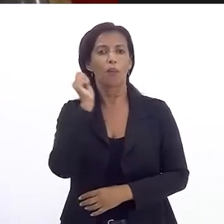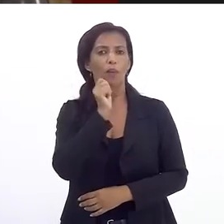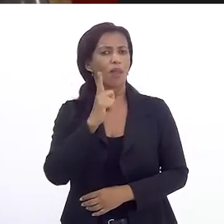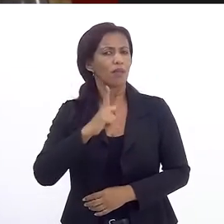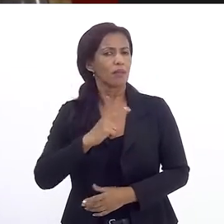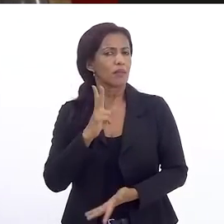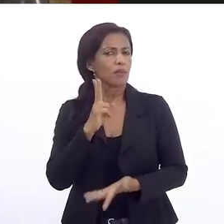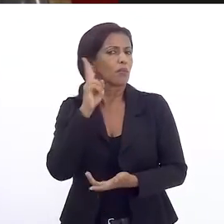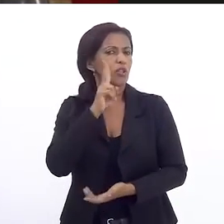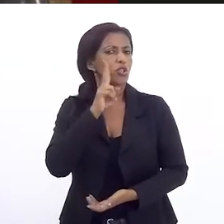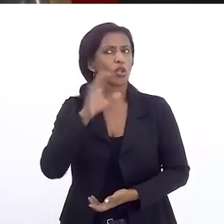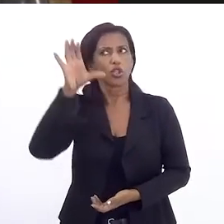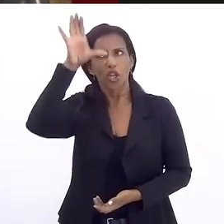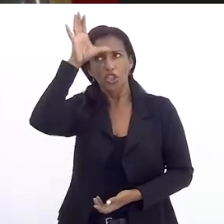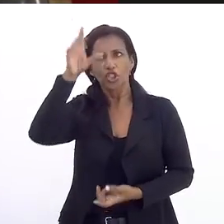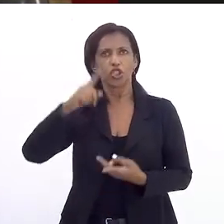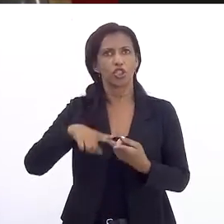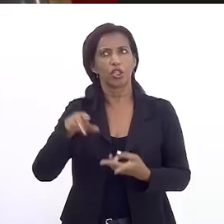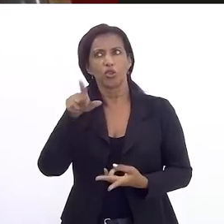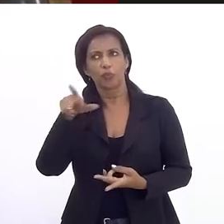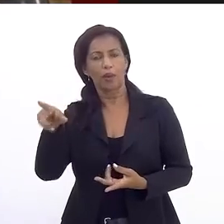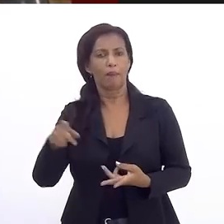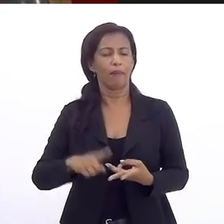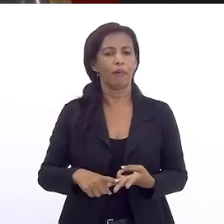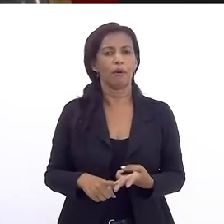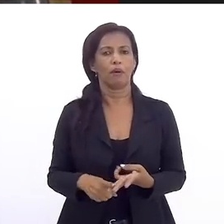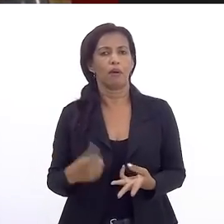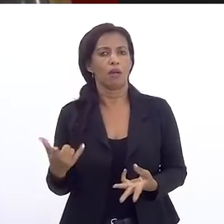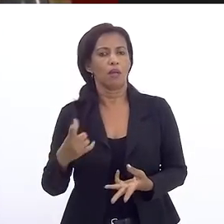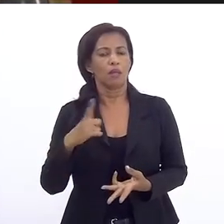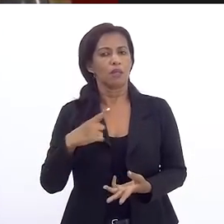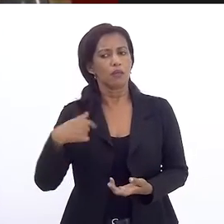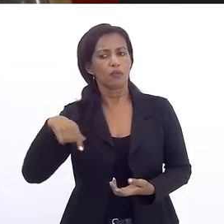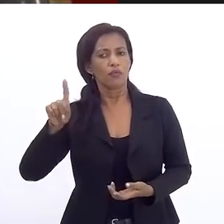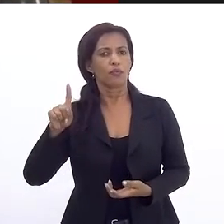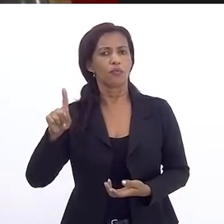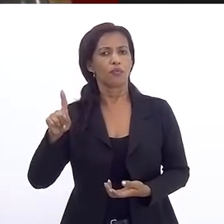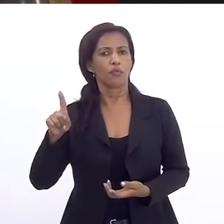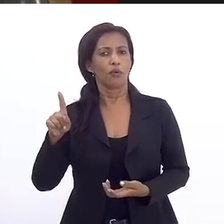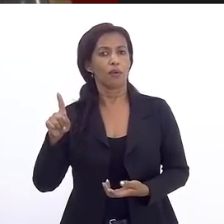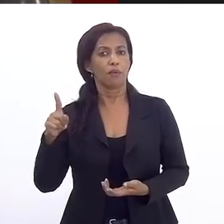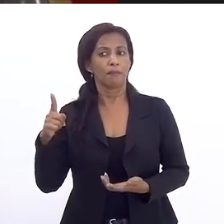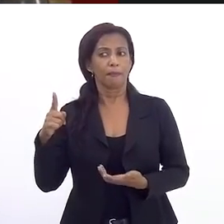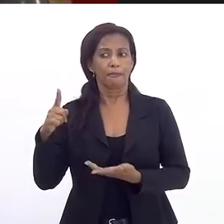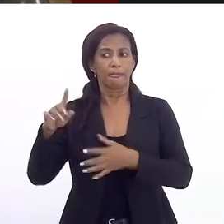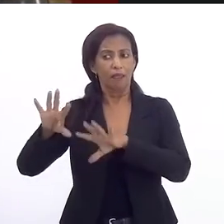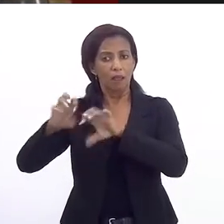que foi acometida dessa doença tão terrível.